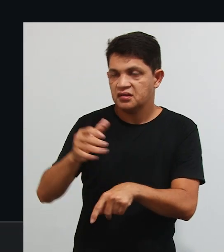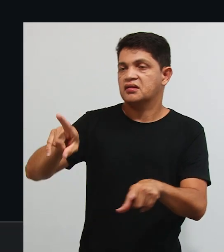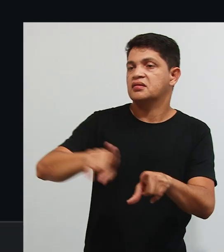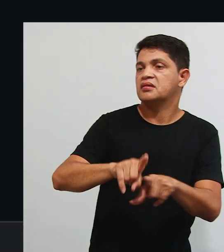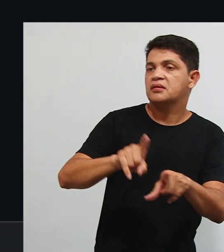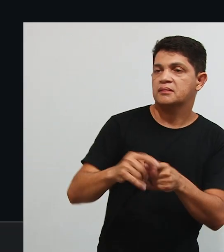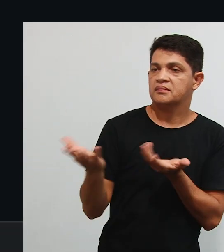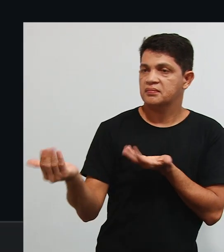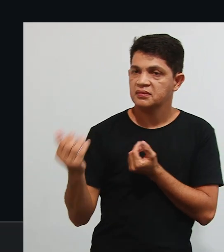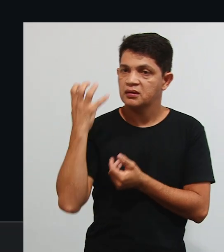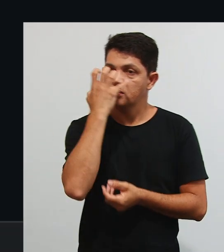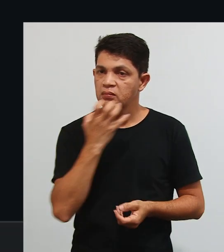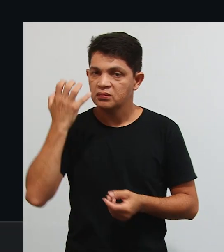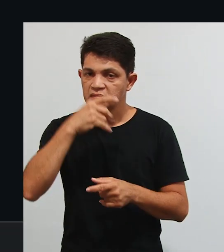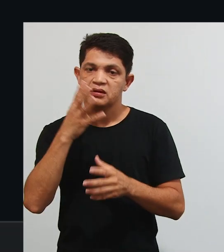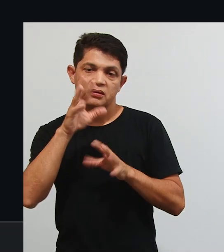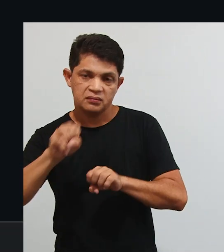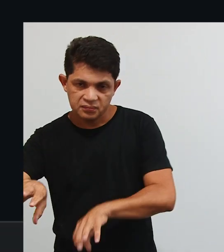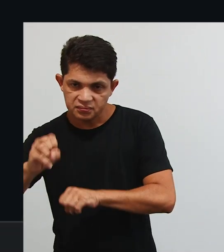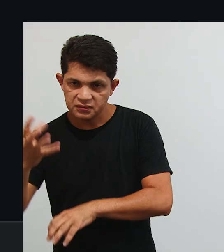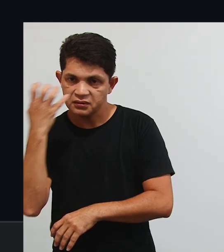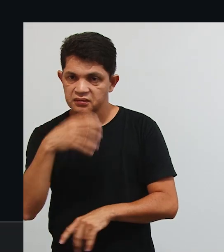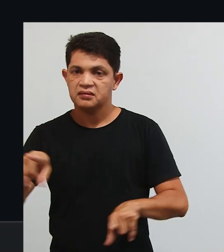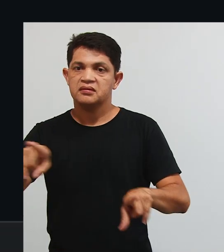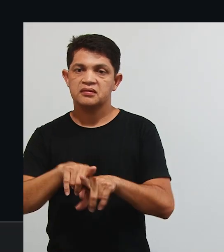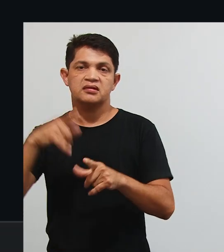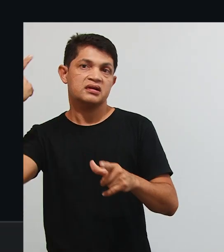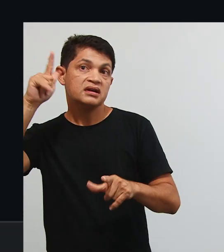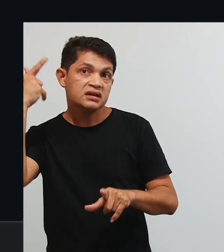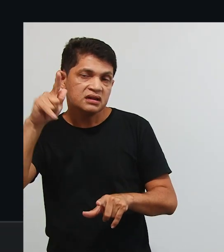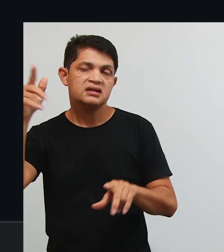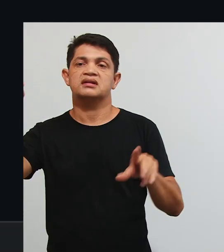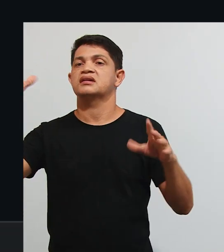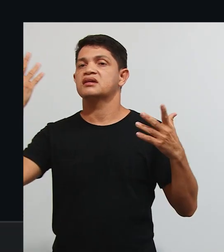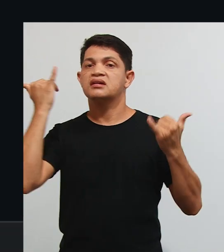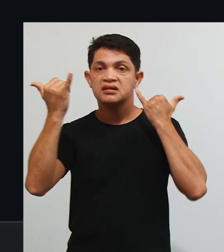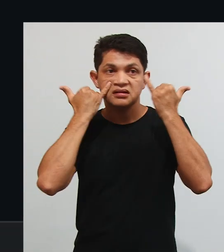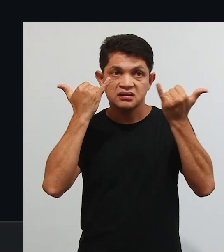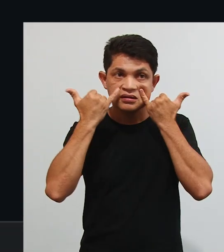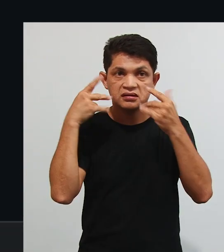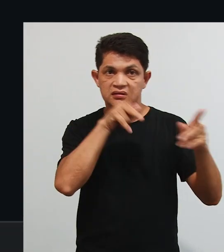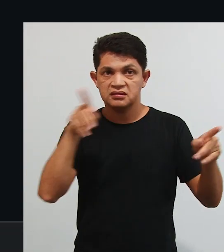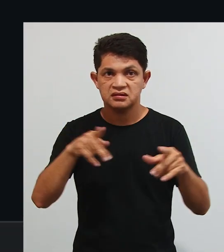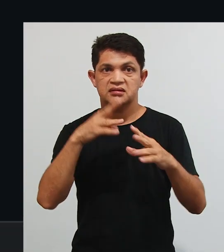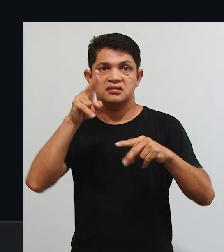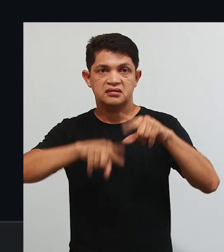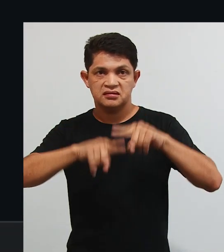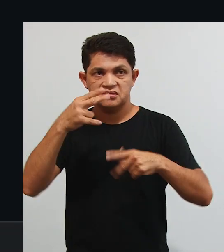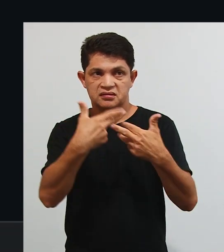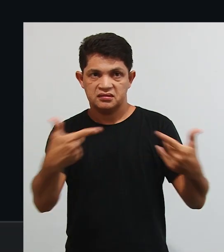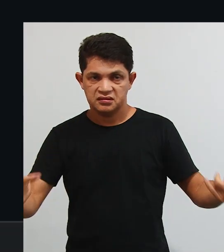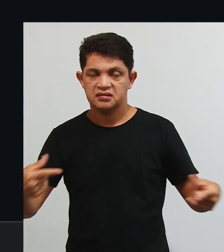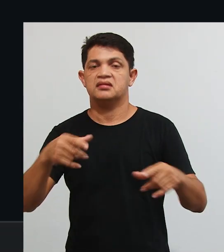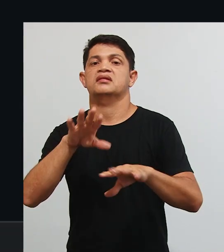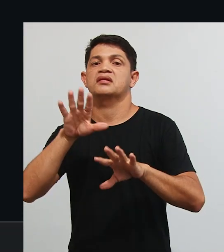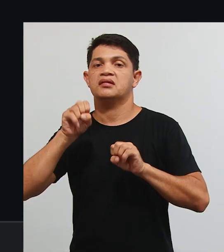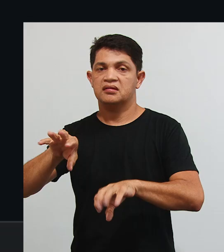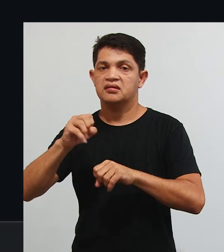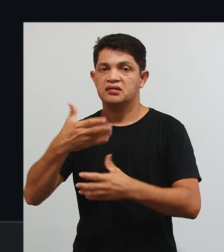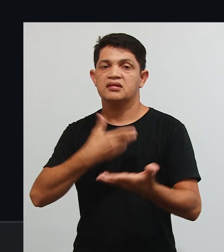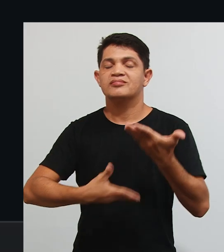aprendizagem, musicalização infantil, ensino de geografia, formação de professores e material didático